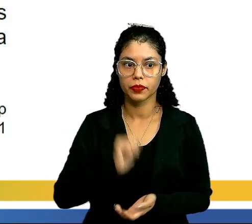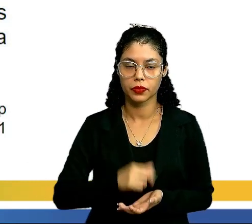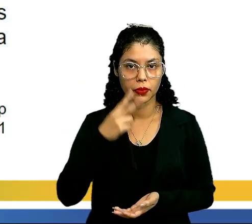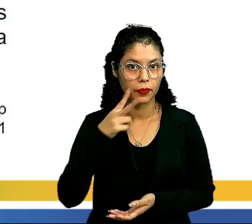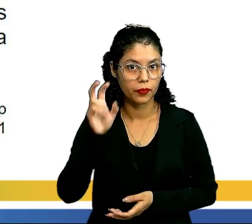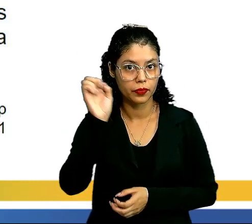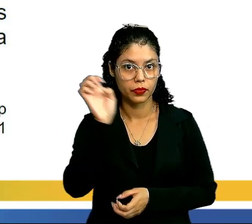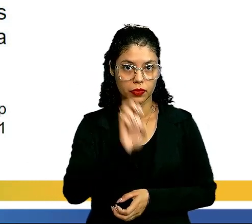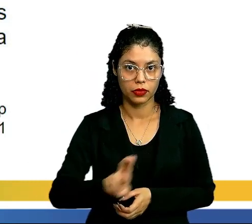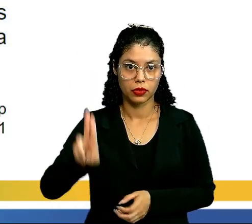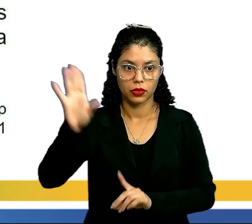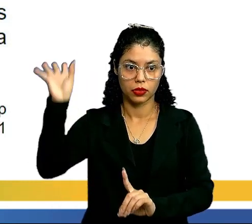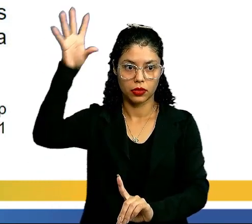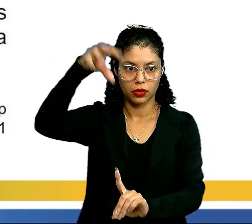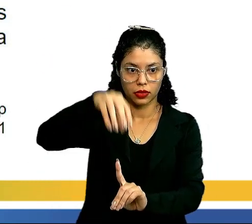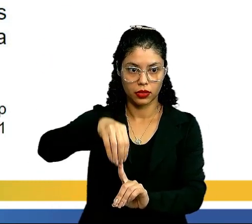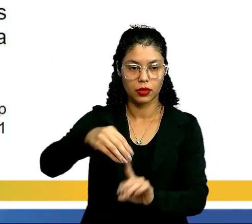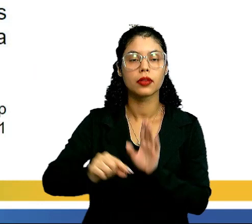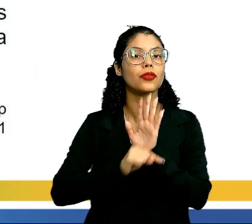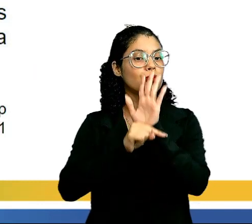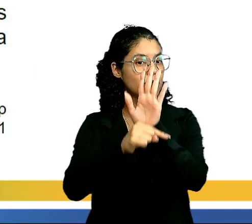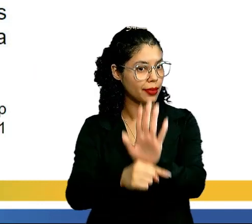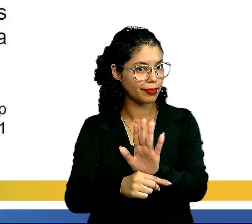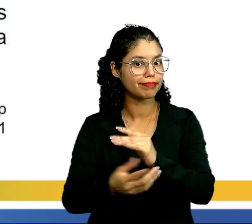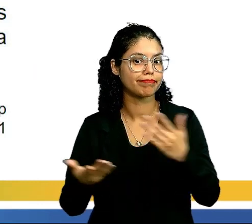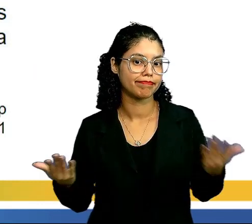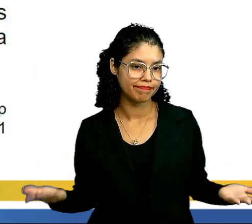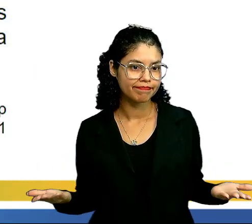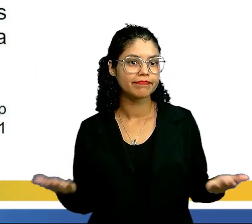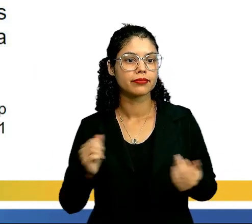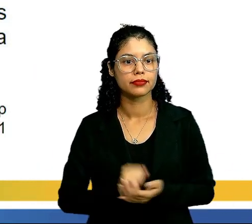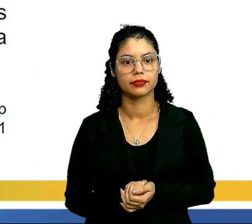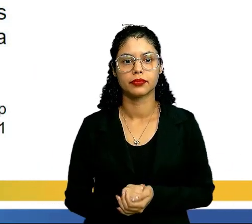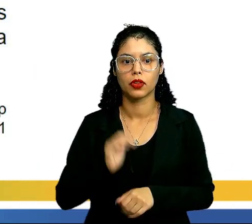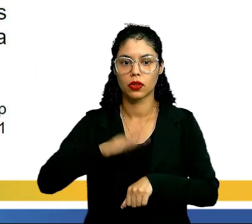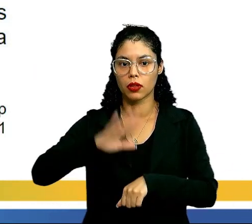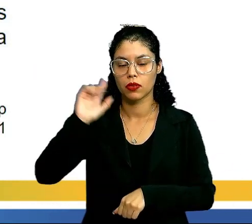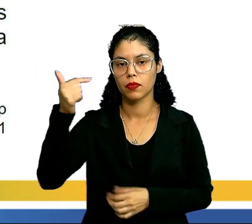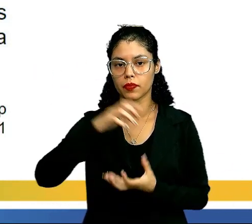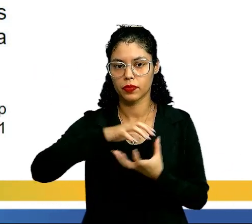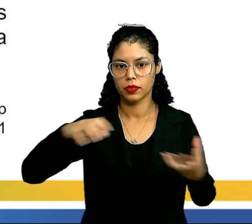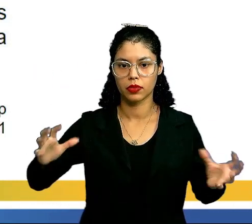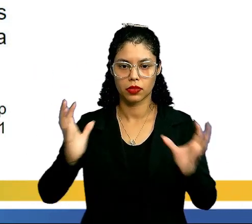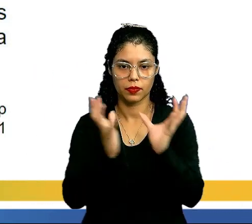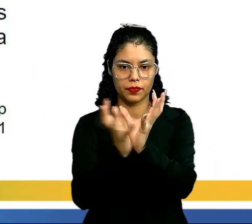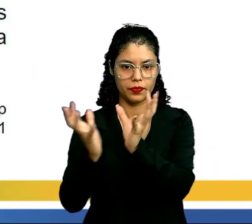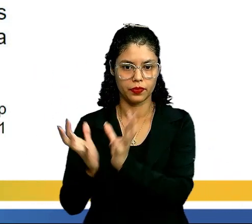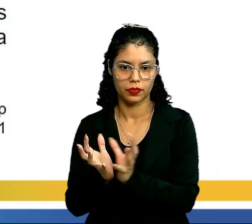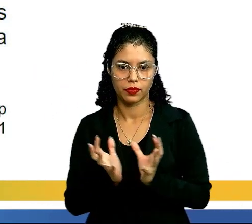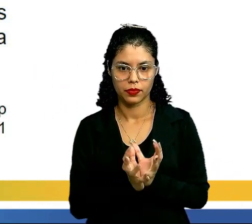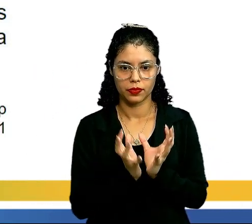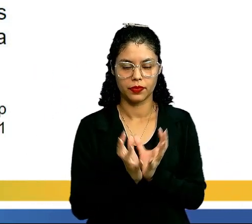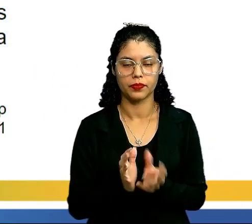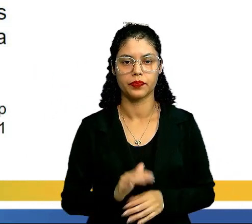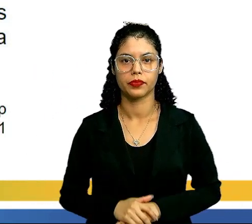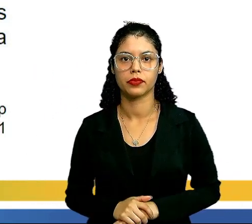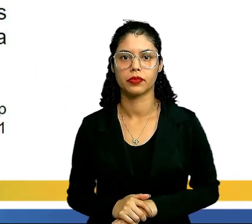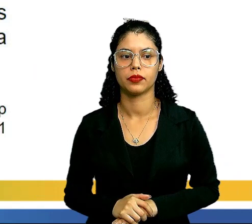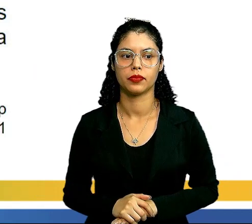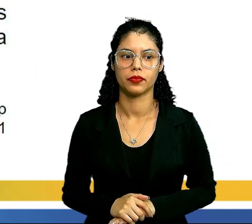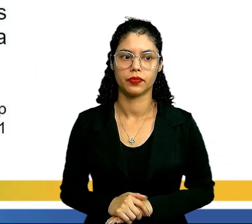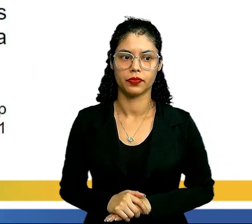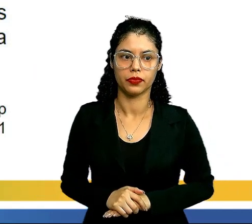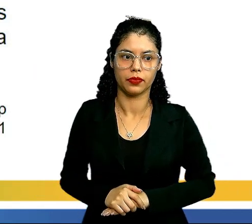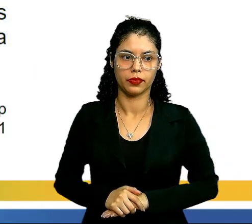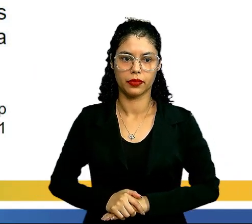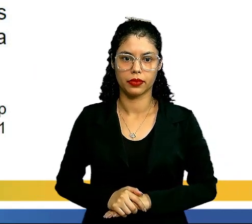olha só, a Europa aparece no centro e os demais continentes são agrupados